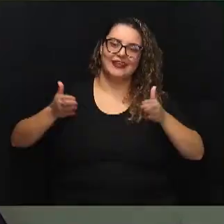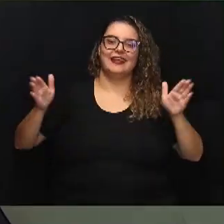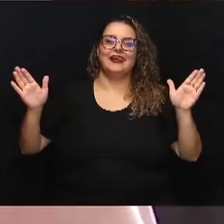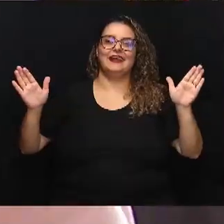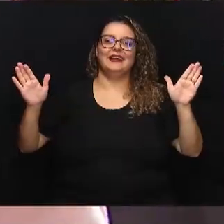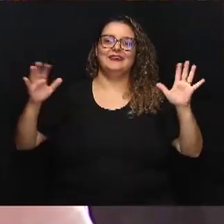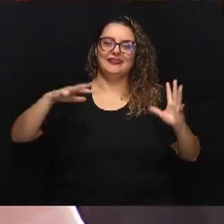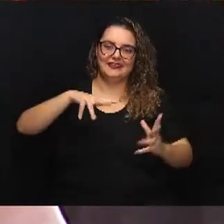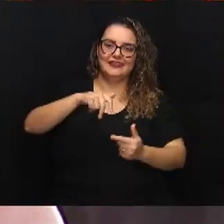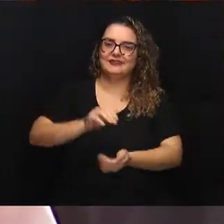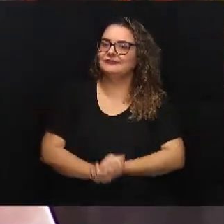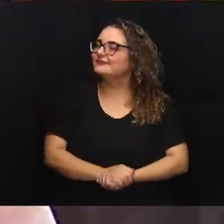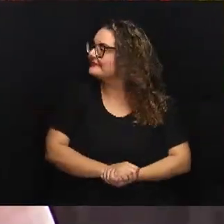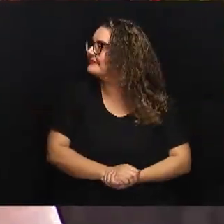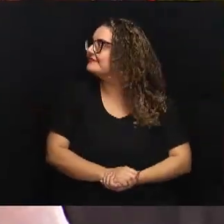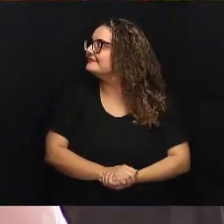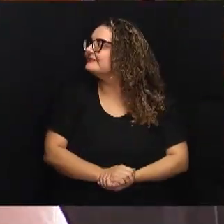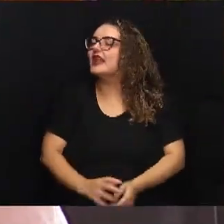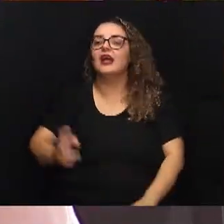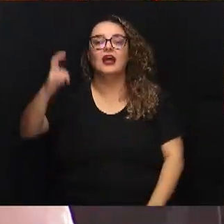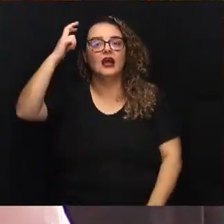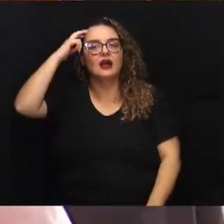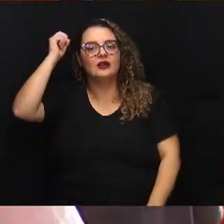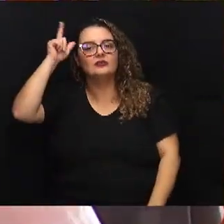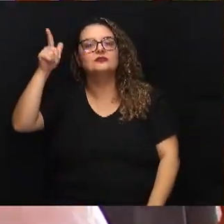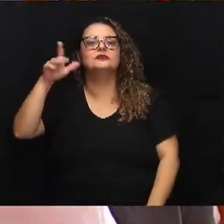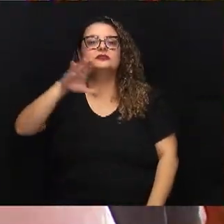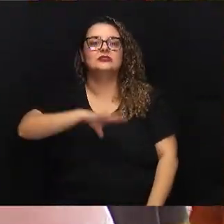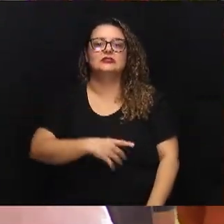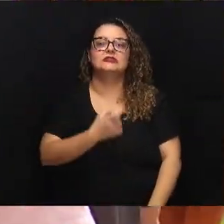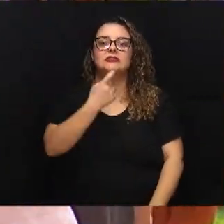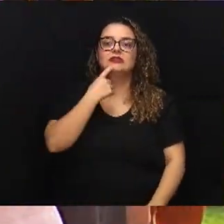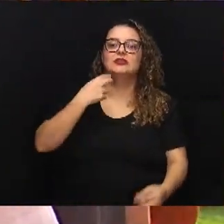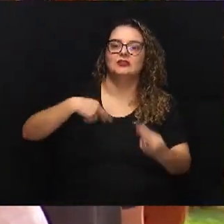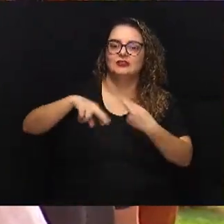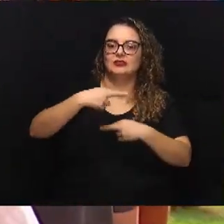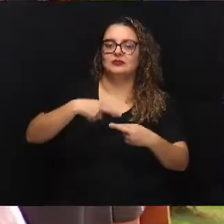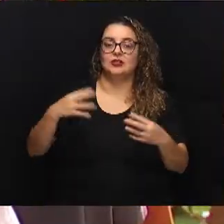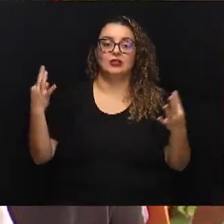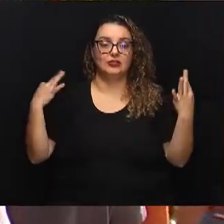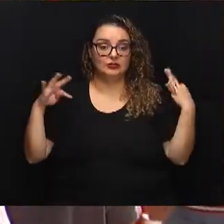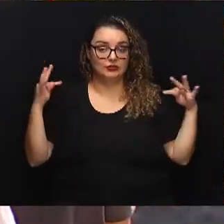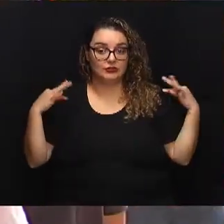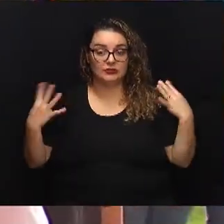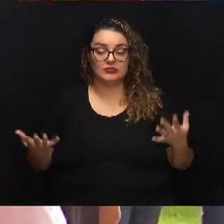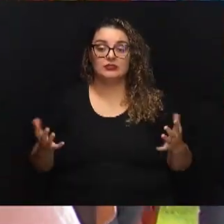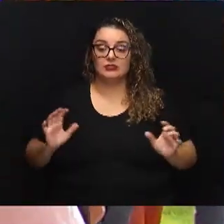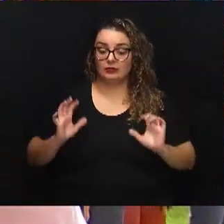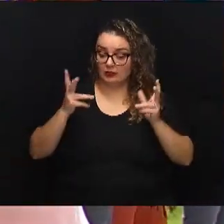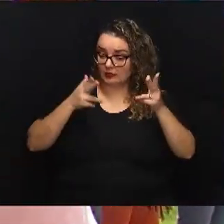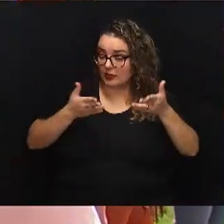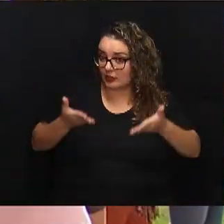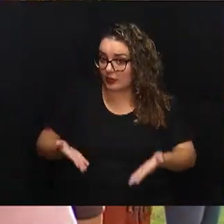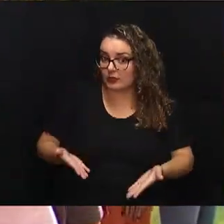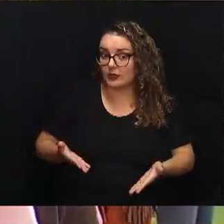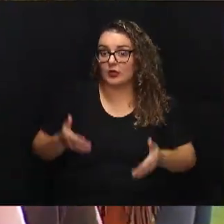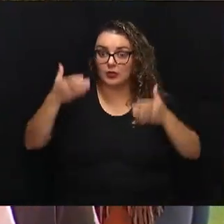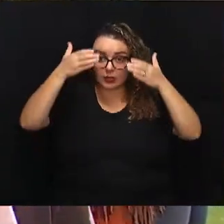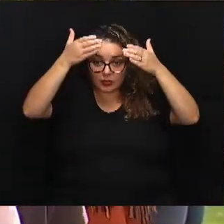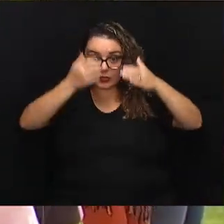o mundo. A cultura da cidade de Campinas está muito atrelada também ao turismo, né? Então eventos como esse, trazendo